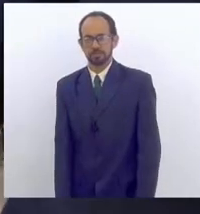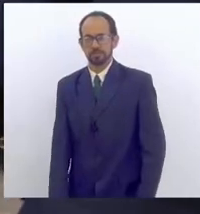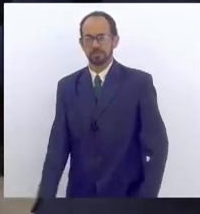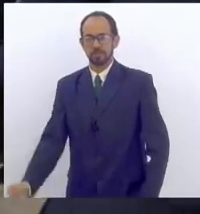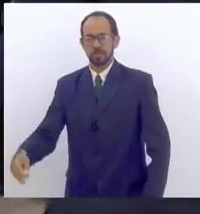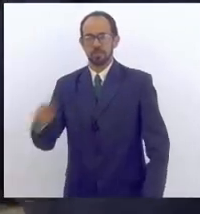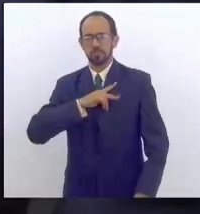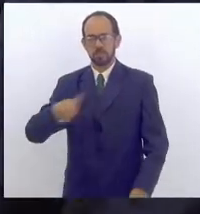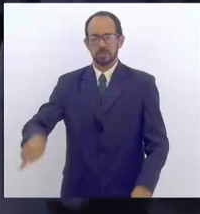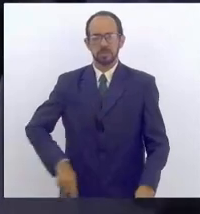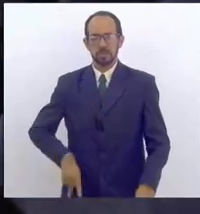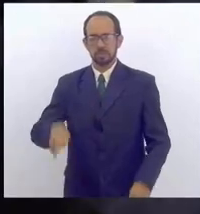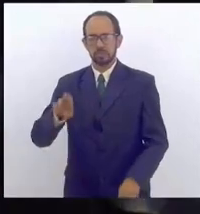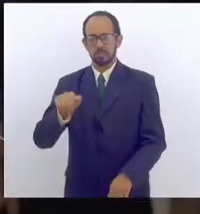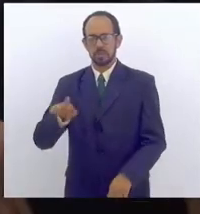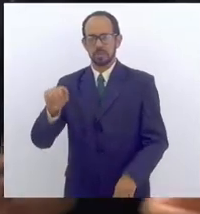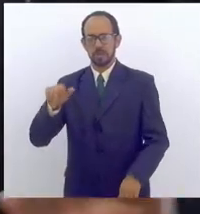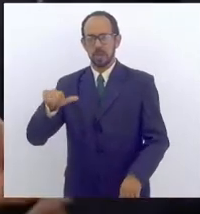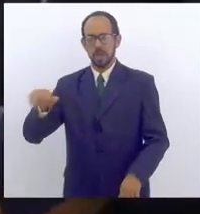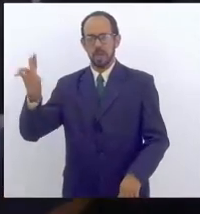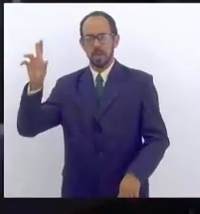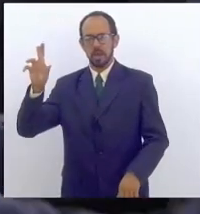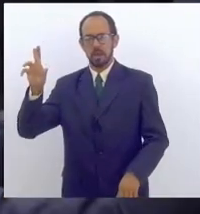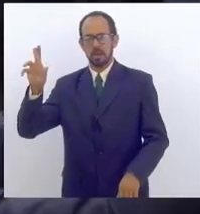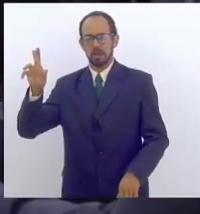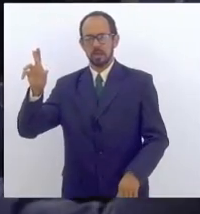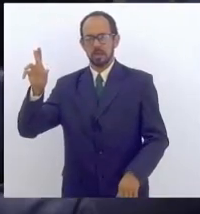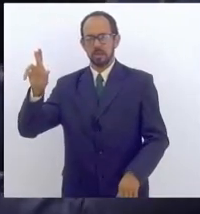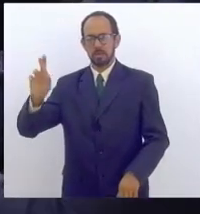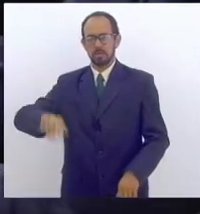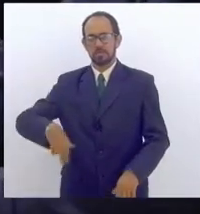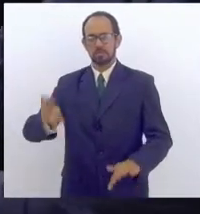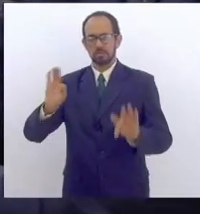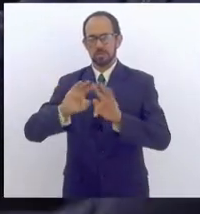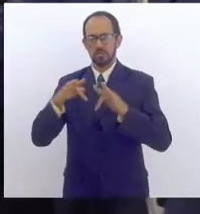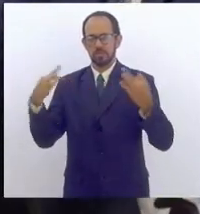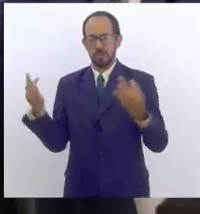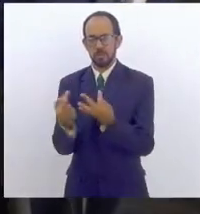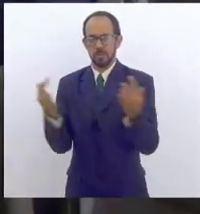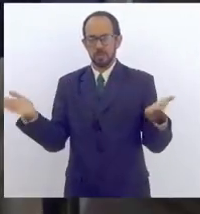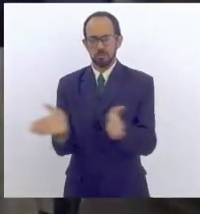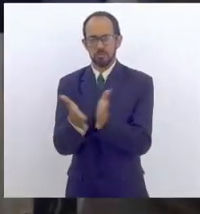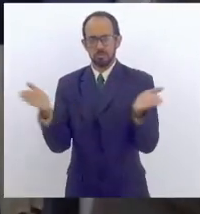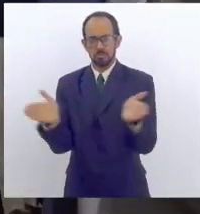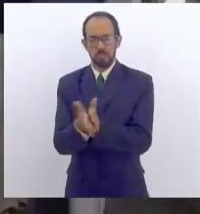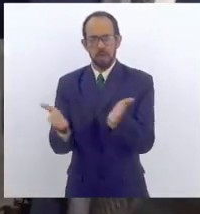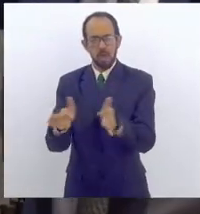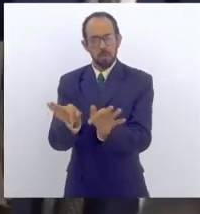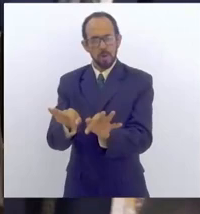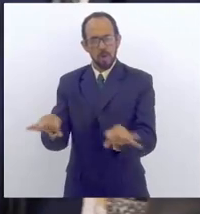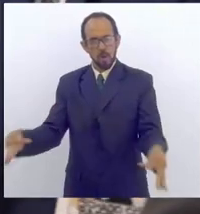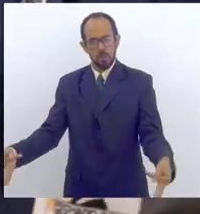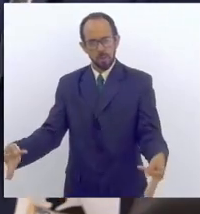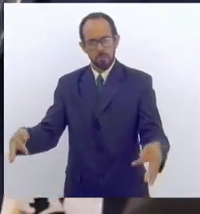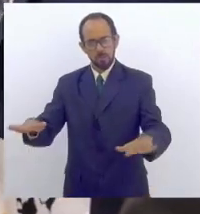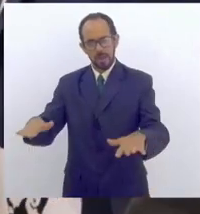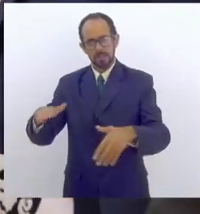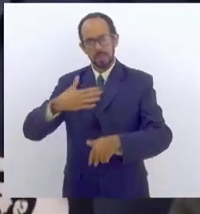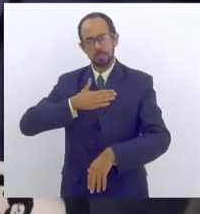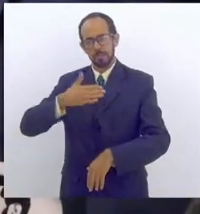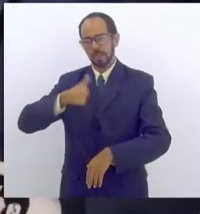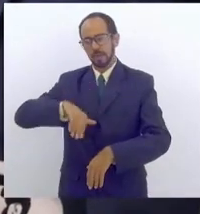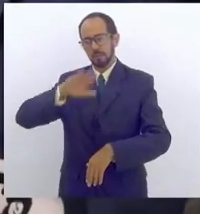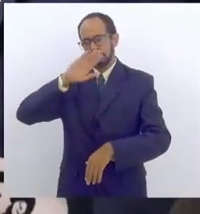Presidente Bacelar, eu venho de uma família muito pobre e humilde, mas a minha mãe me ensinou que na